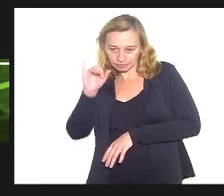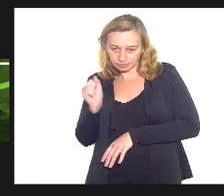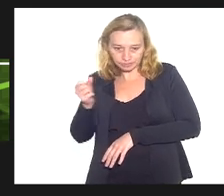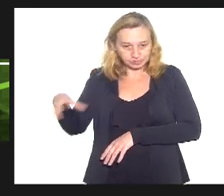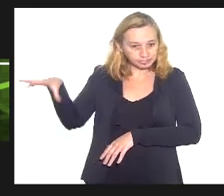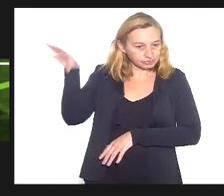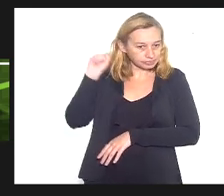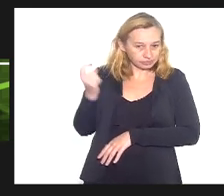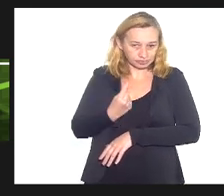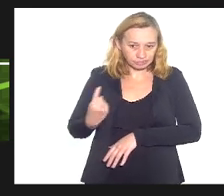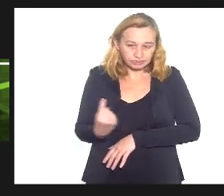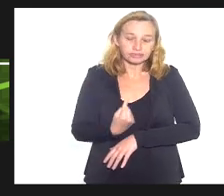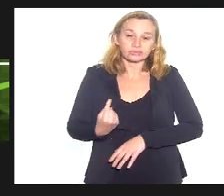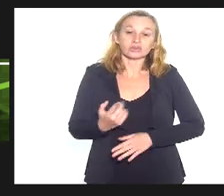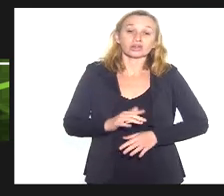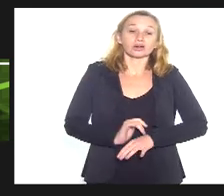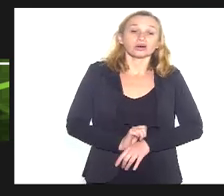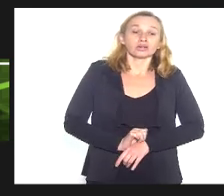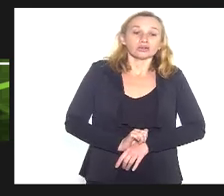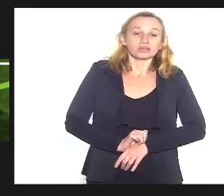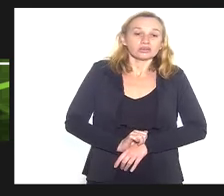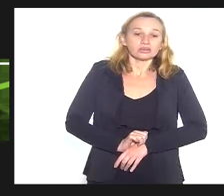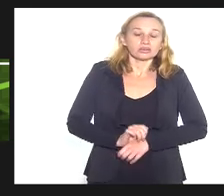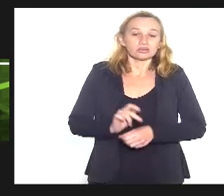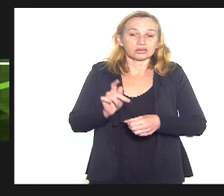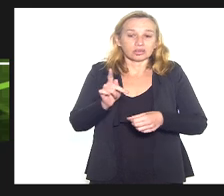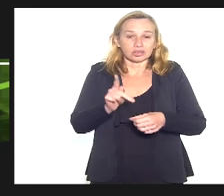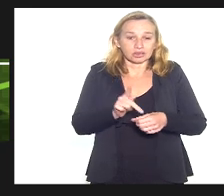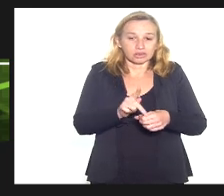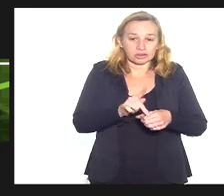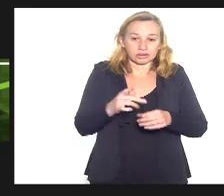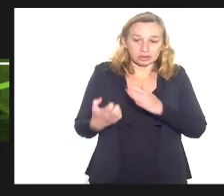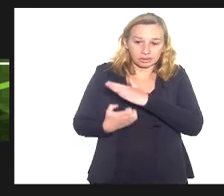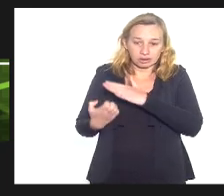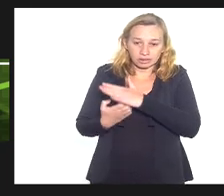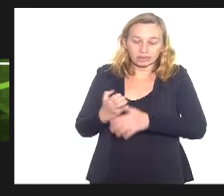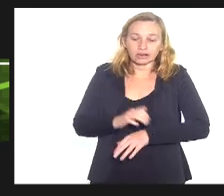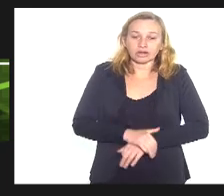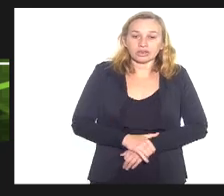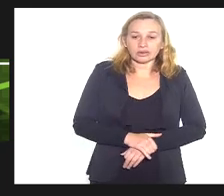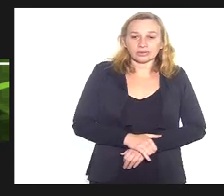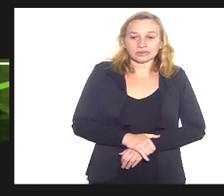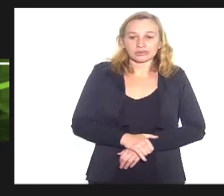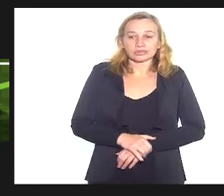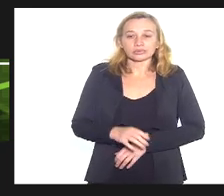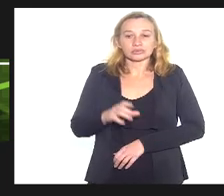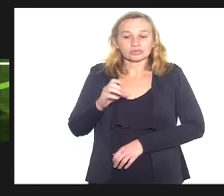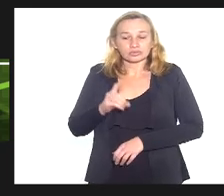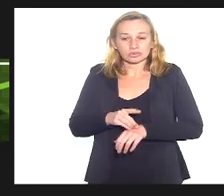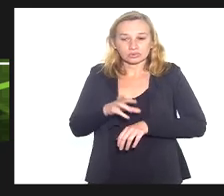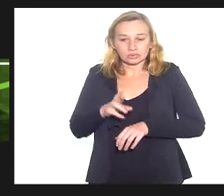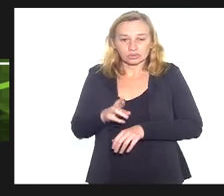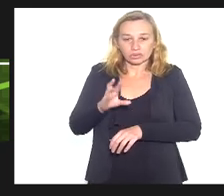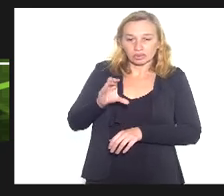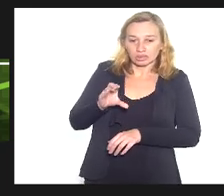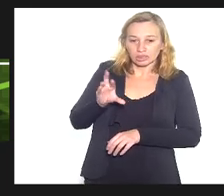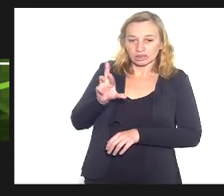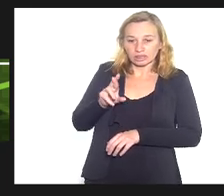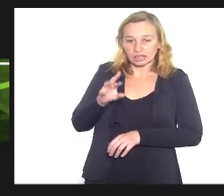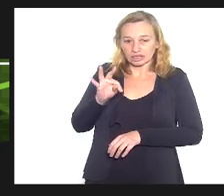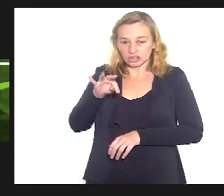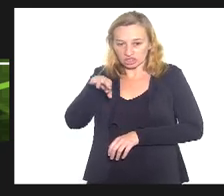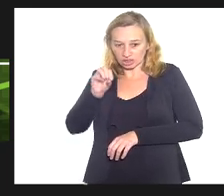o Gadelha da Petrobras, doutor Cristiano,